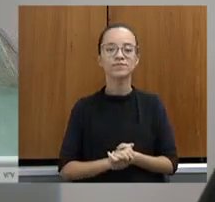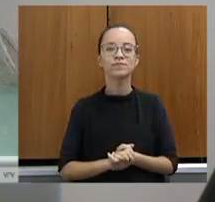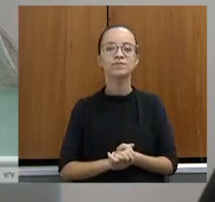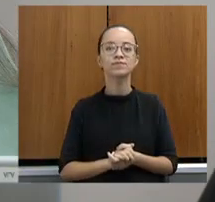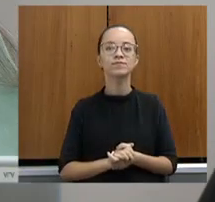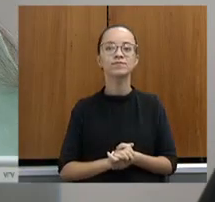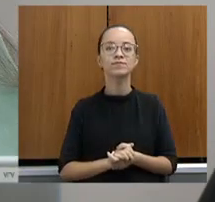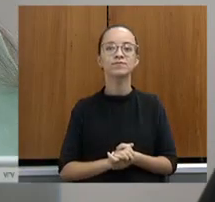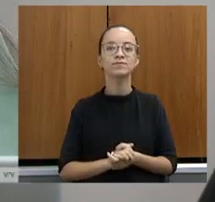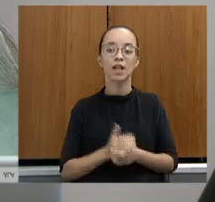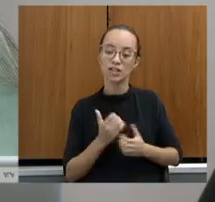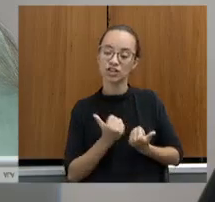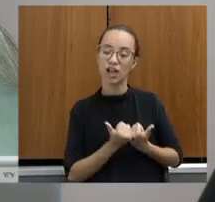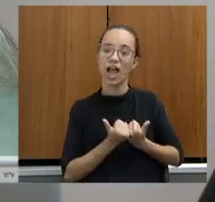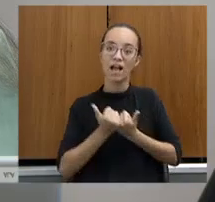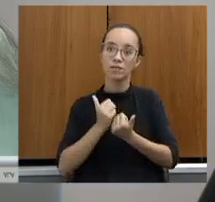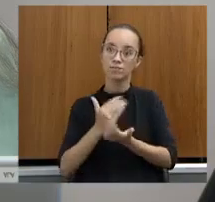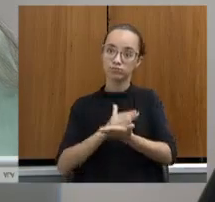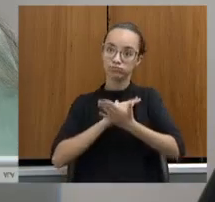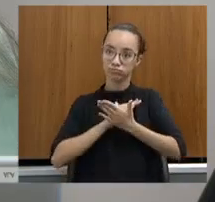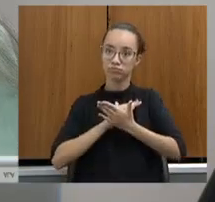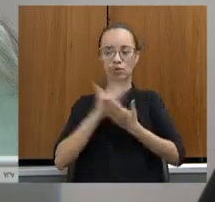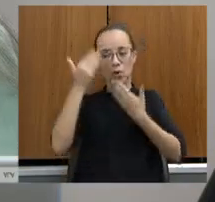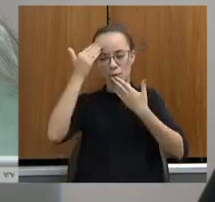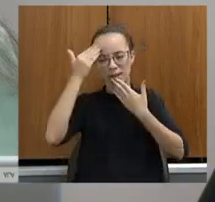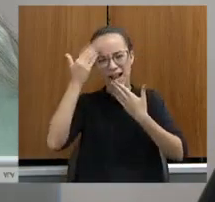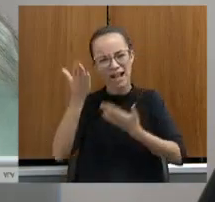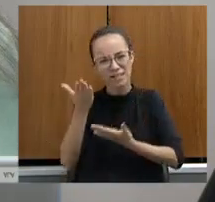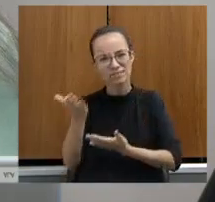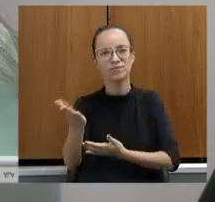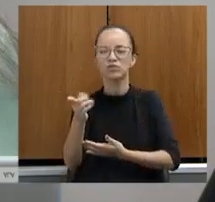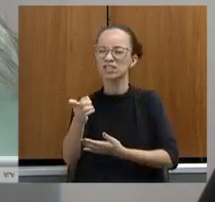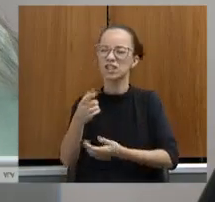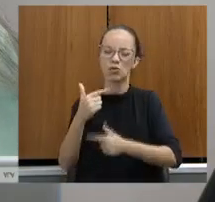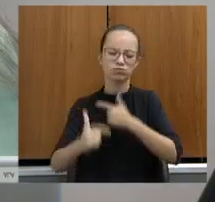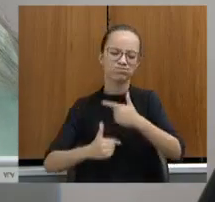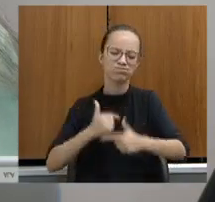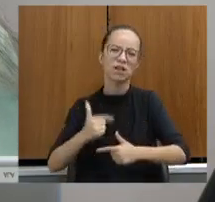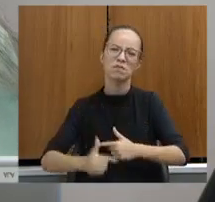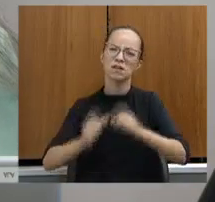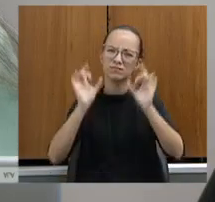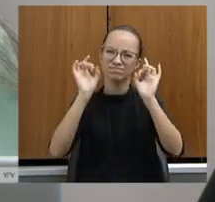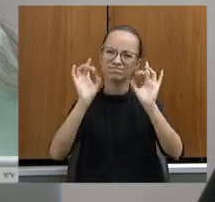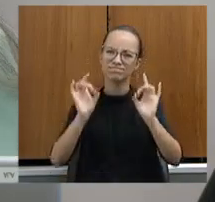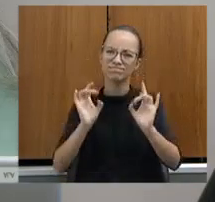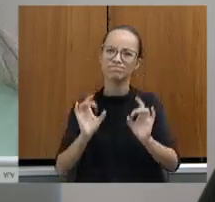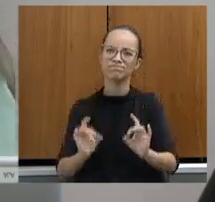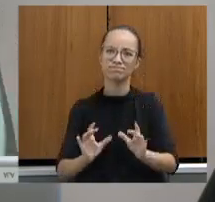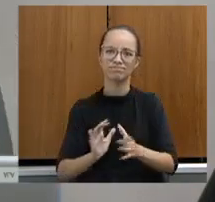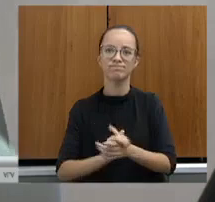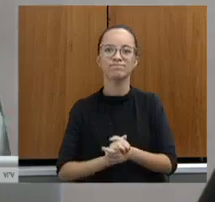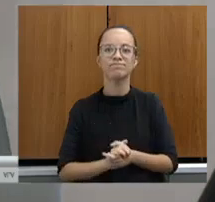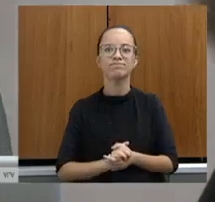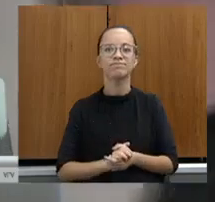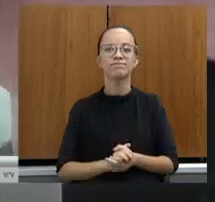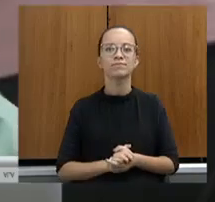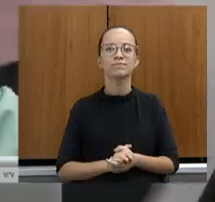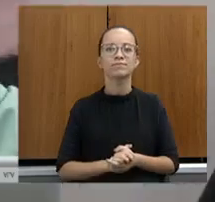na Assessoria viu muito obrigada por tudo você continua brilhando também no executivo obrigada